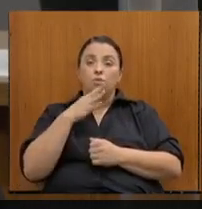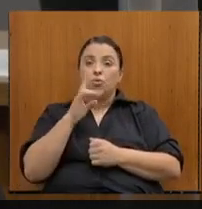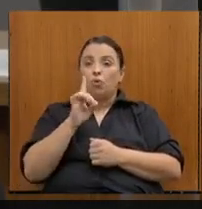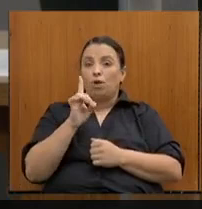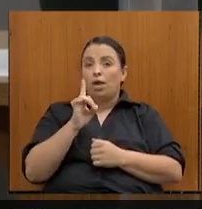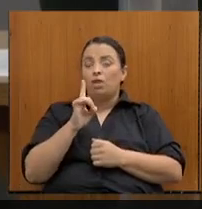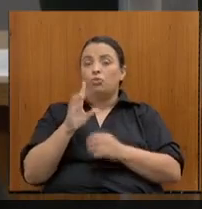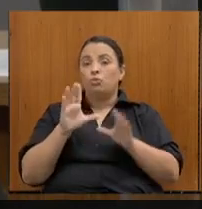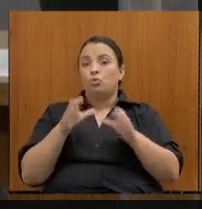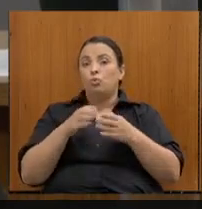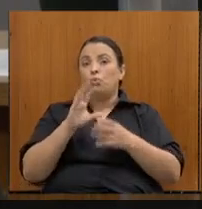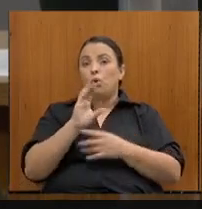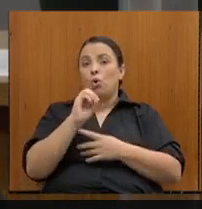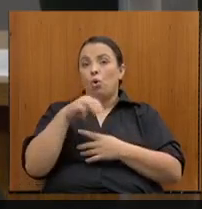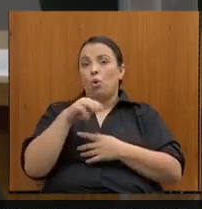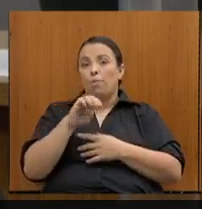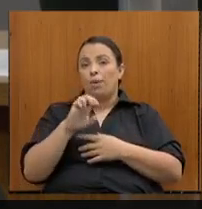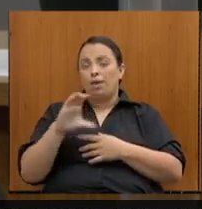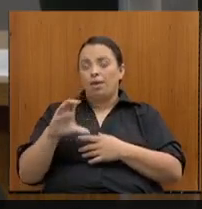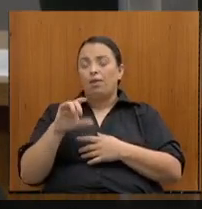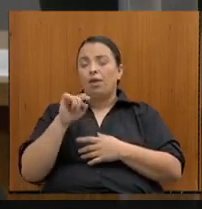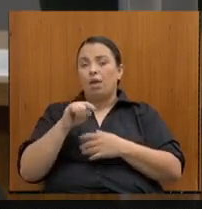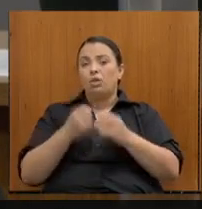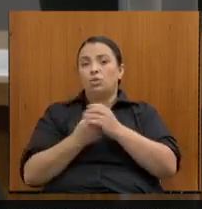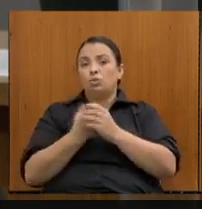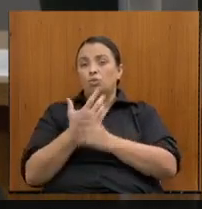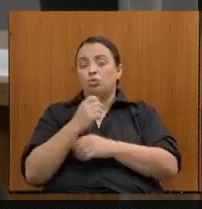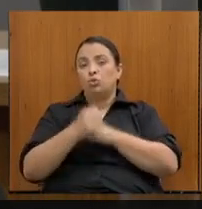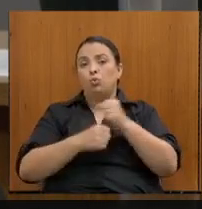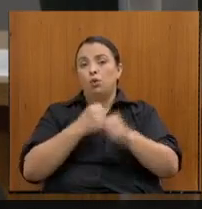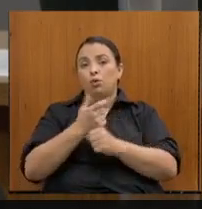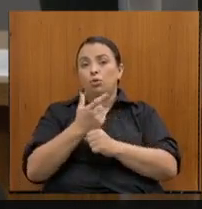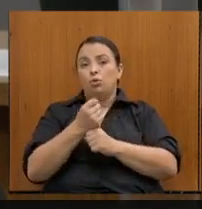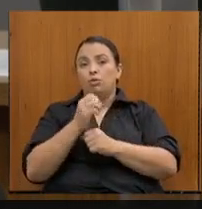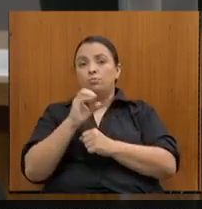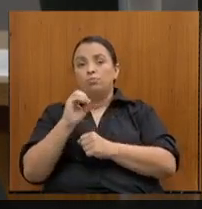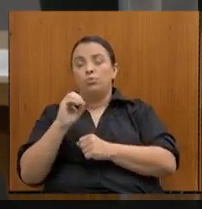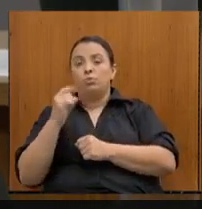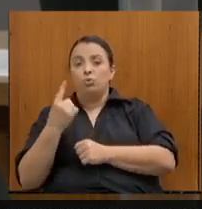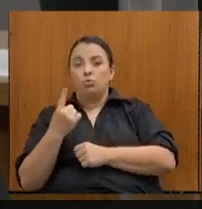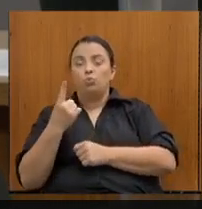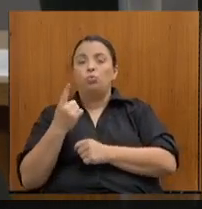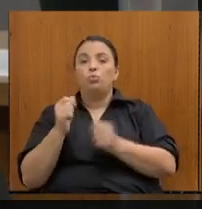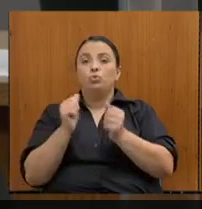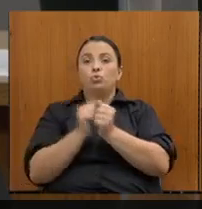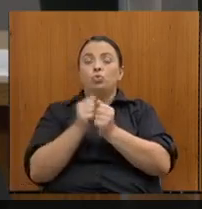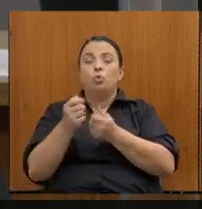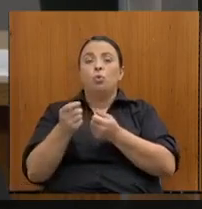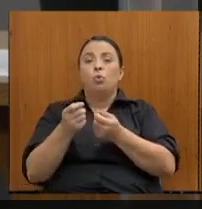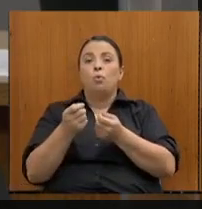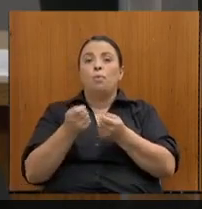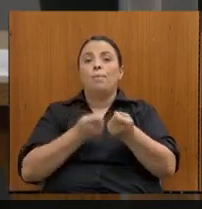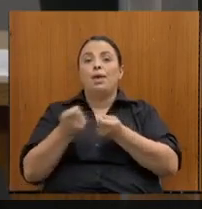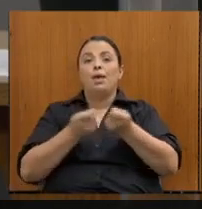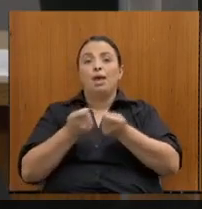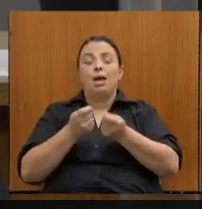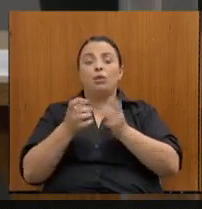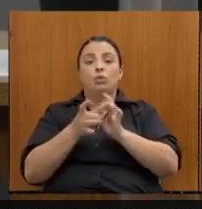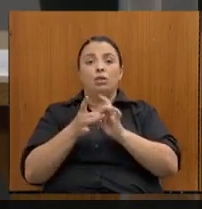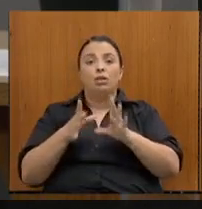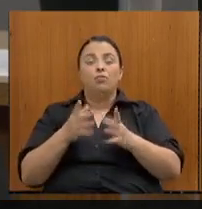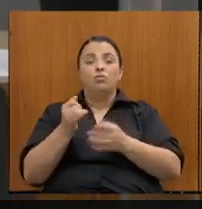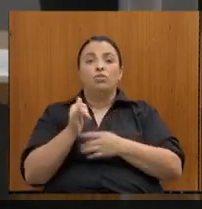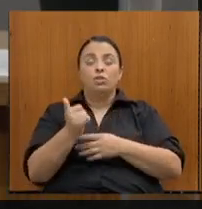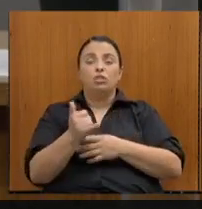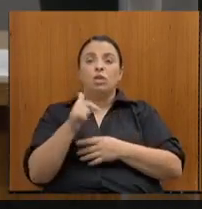comete é a como é que surgiu em 2001 junto com o Mercado Livre de energia né e adotou a estratégia ainda